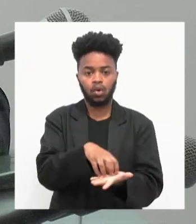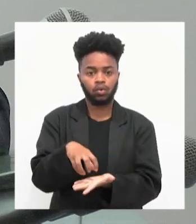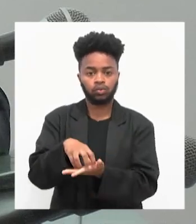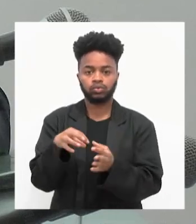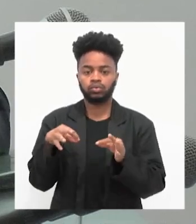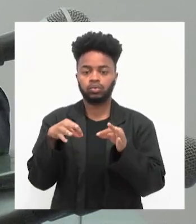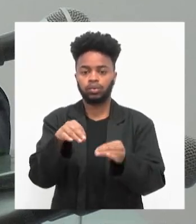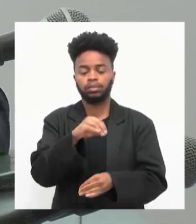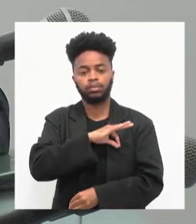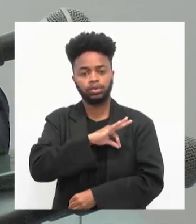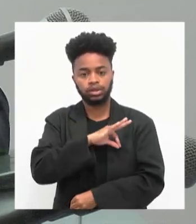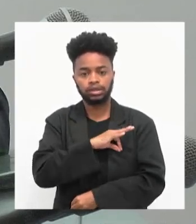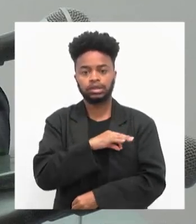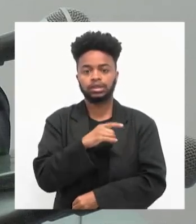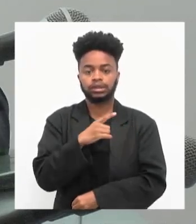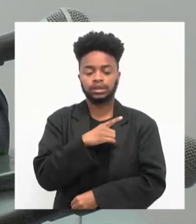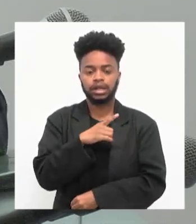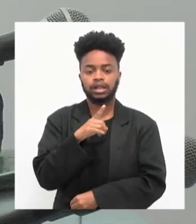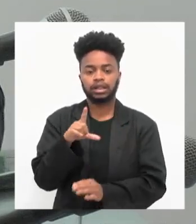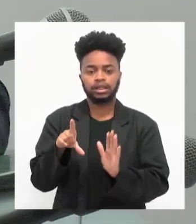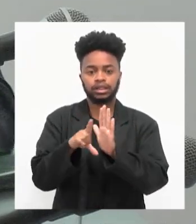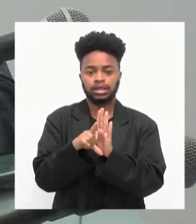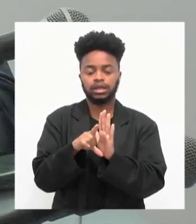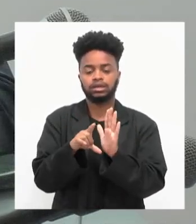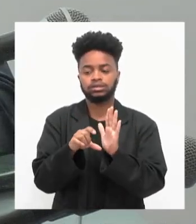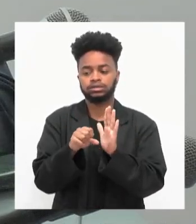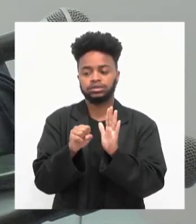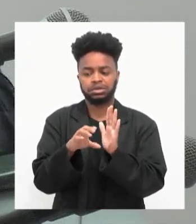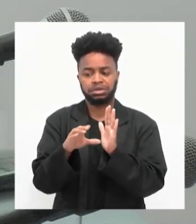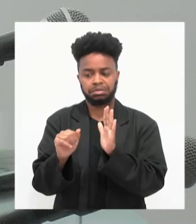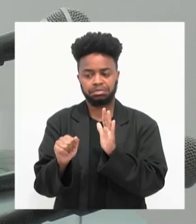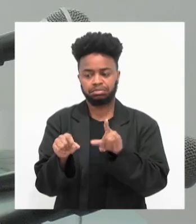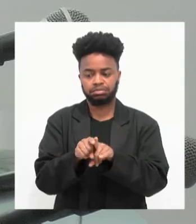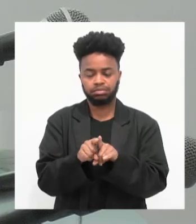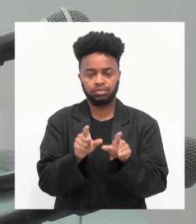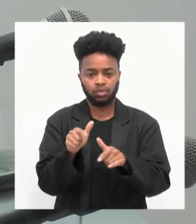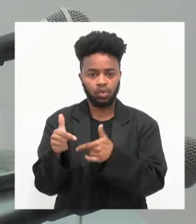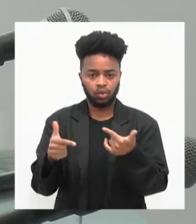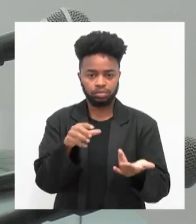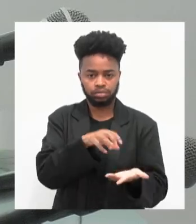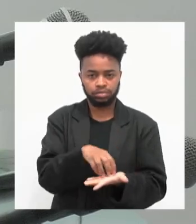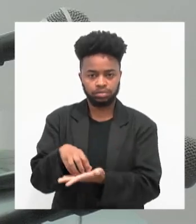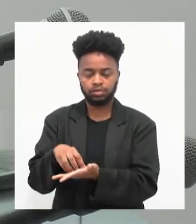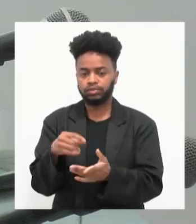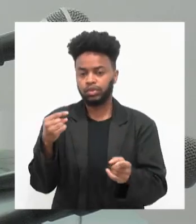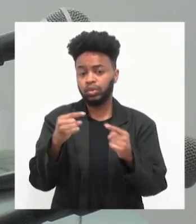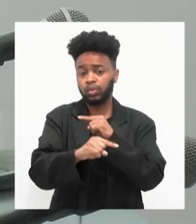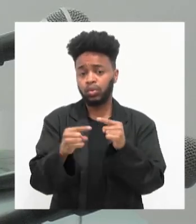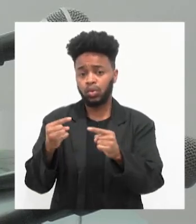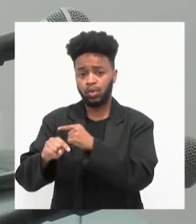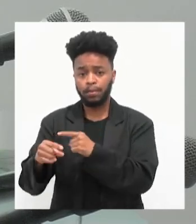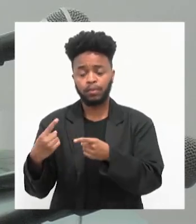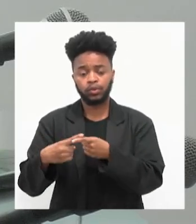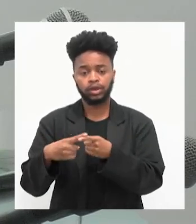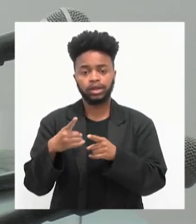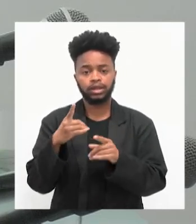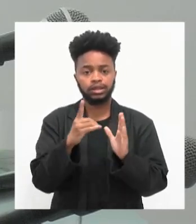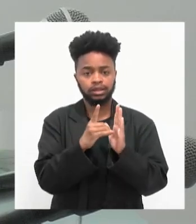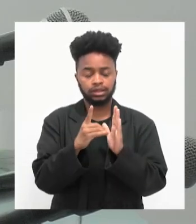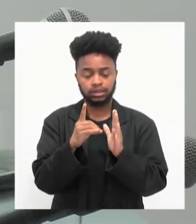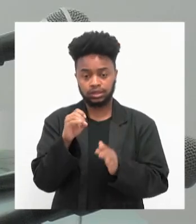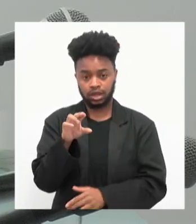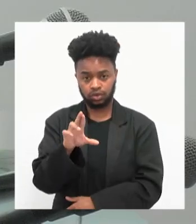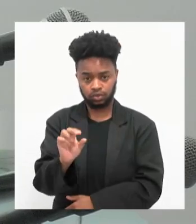polícias, da Lei Seca, da Secretaria de Governo, de todos os órgãos. É contraproducente pelo seguinte, porque a operação do DETRO ela